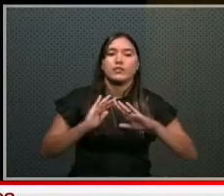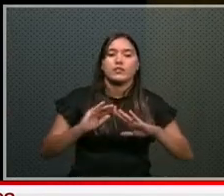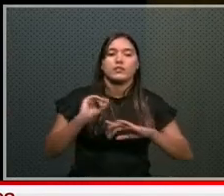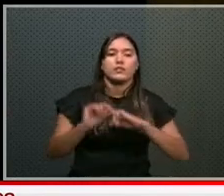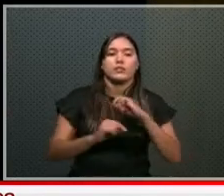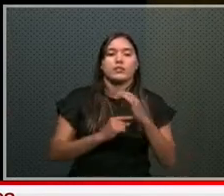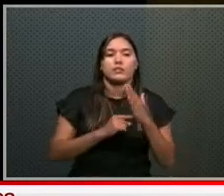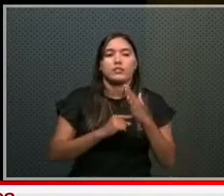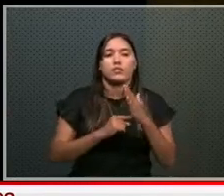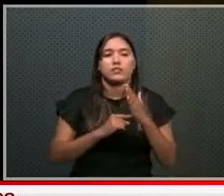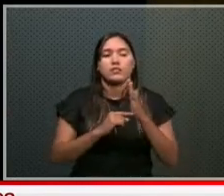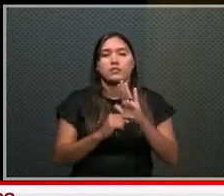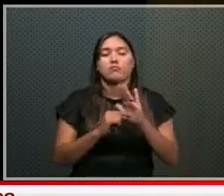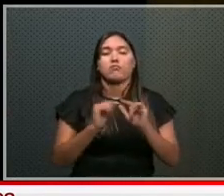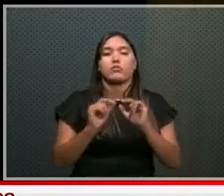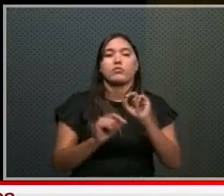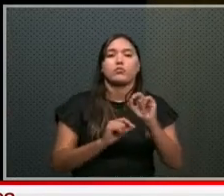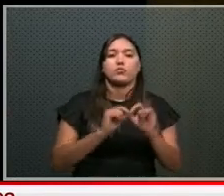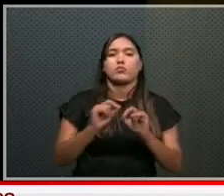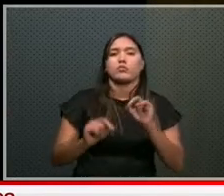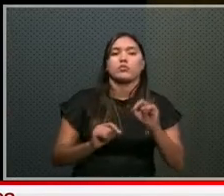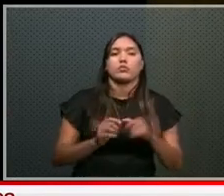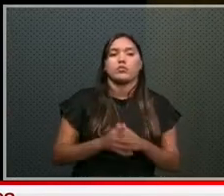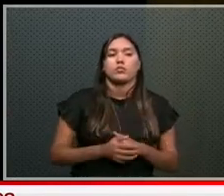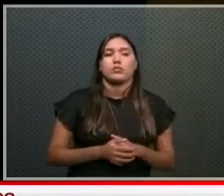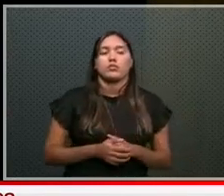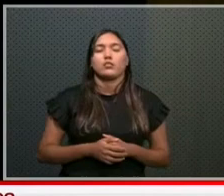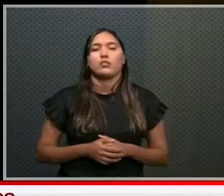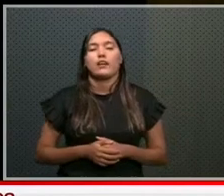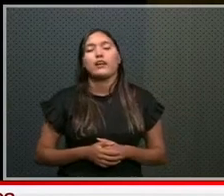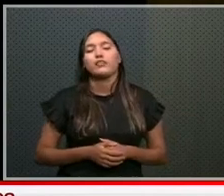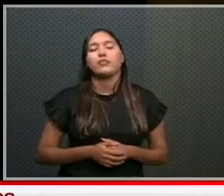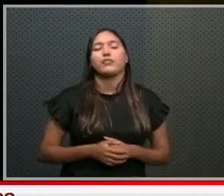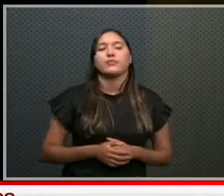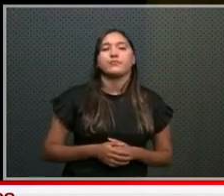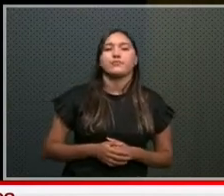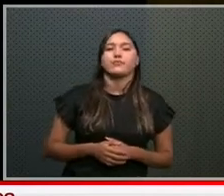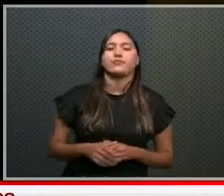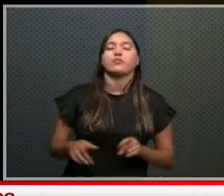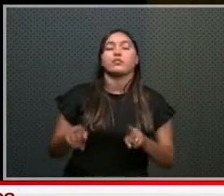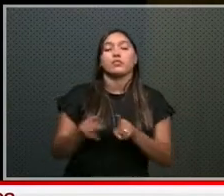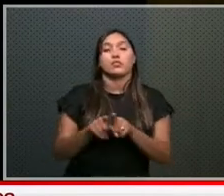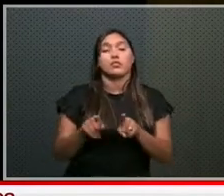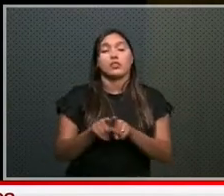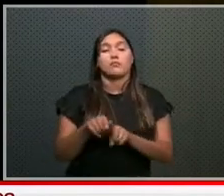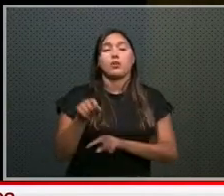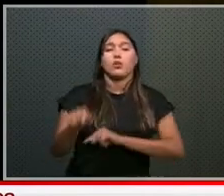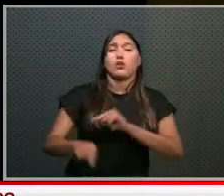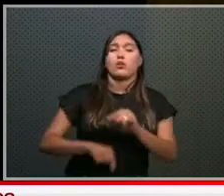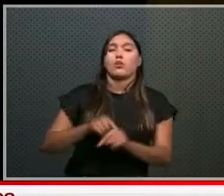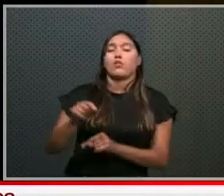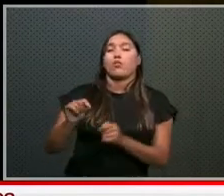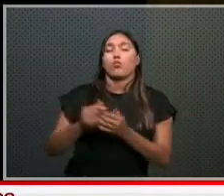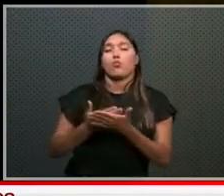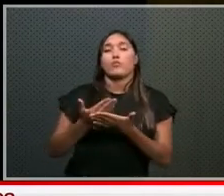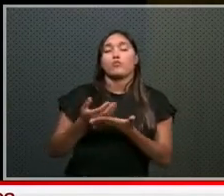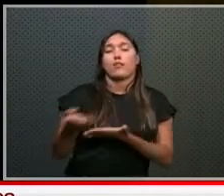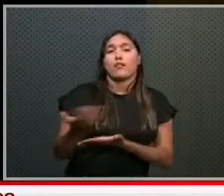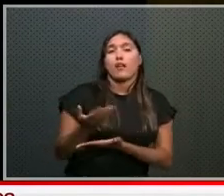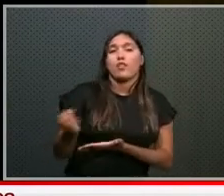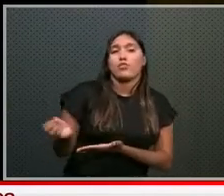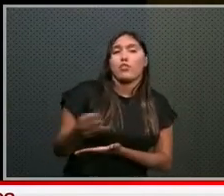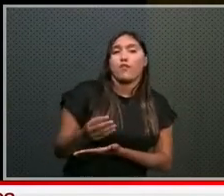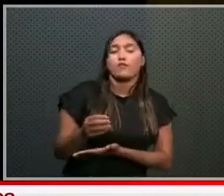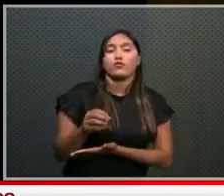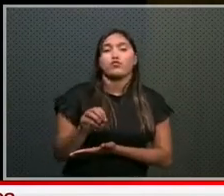do ponto de vista tecnológico sabe viver Então a gente tem contribuído com a oferta de diferentes softwares posso citar